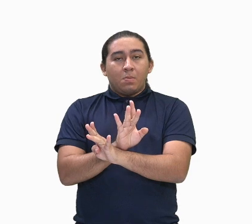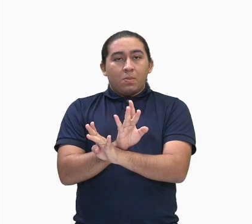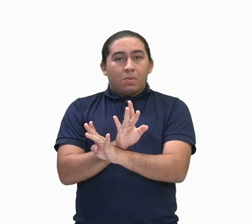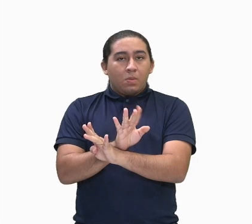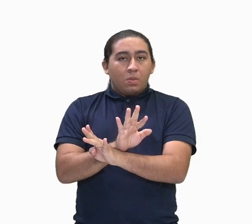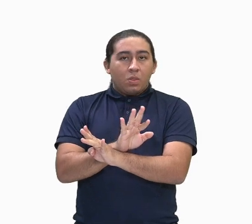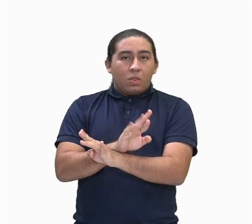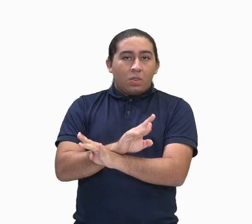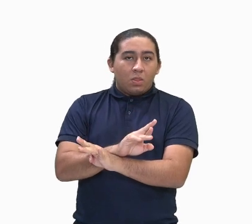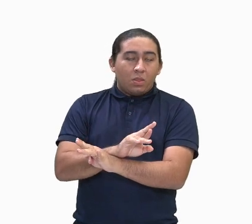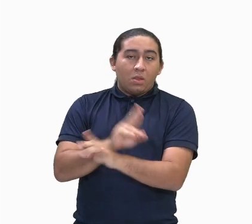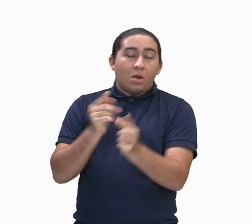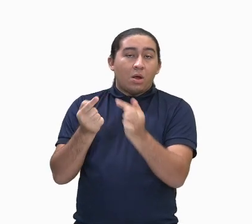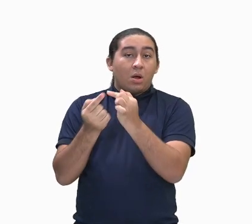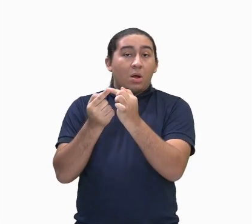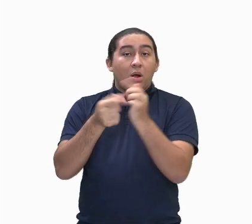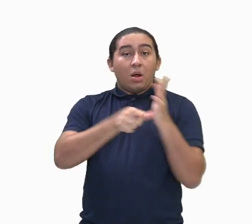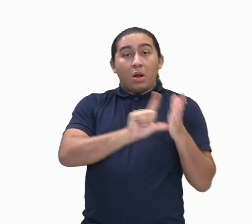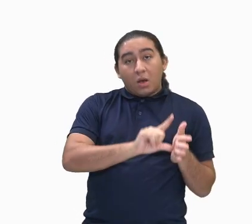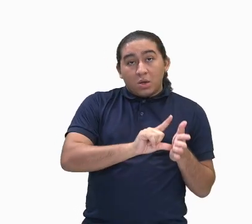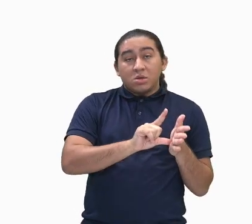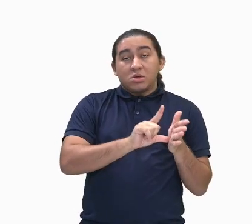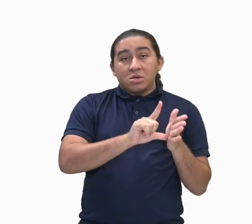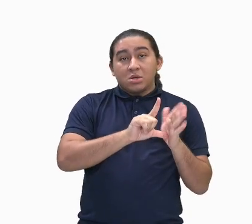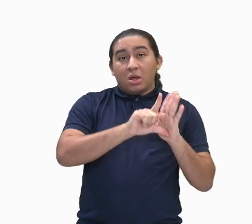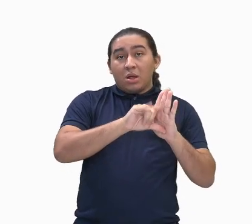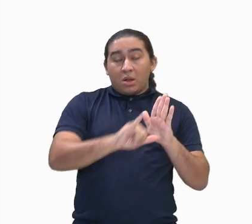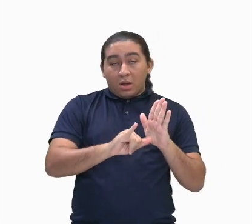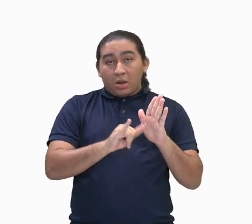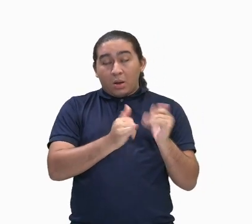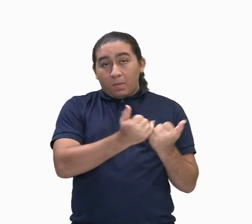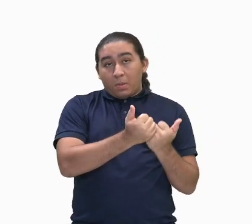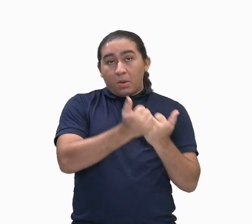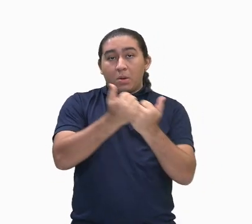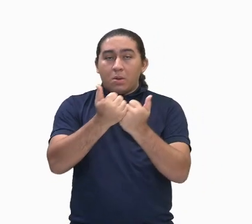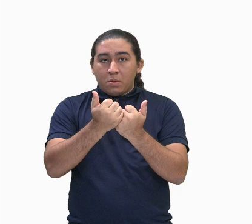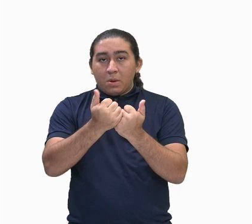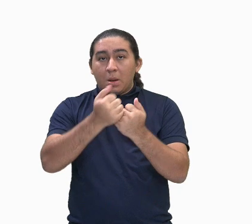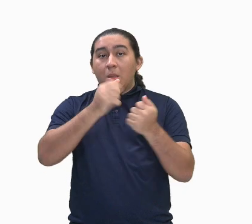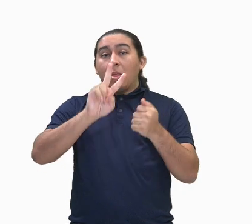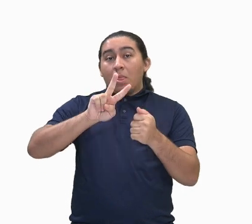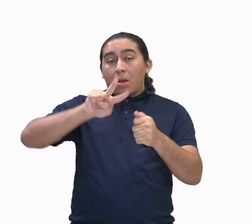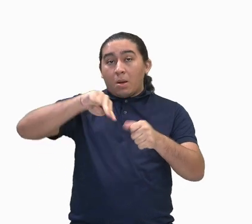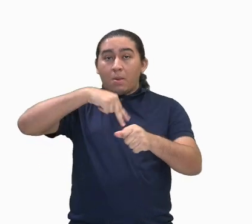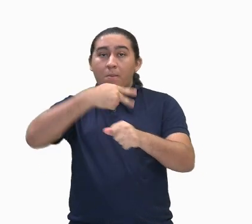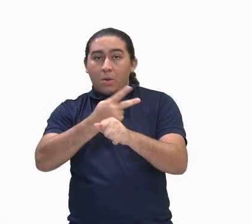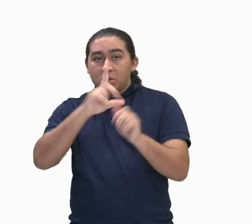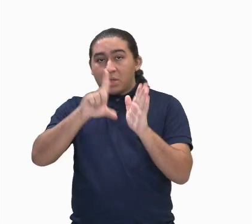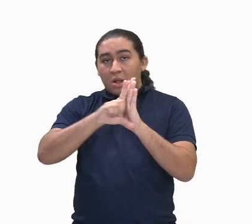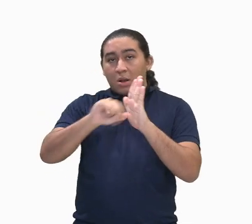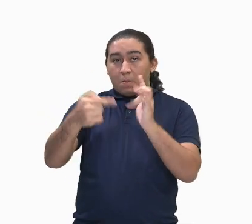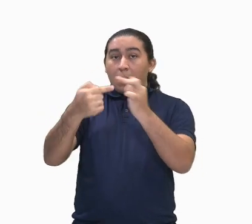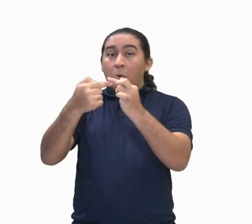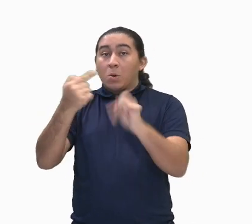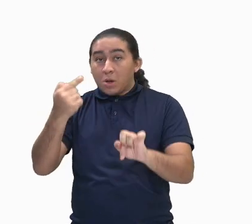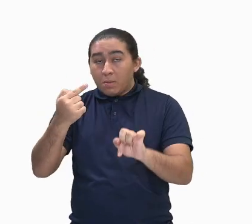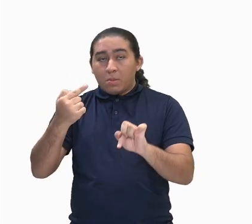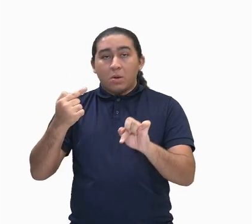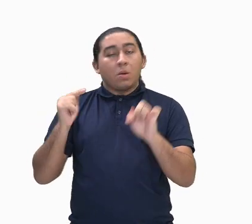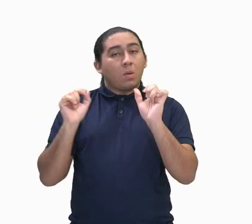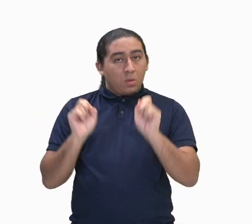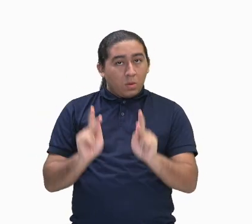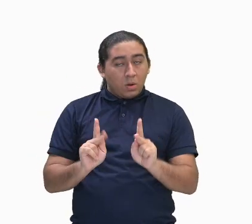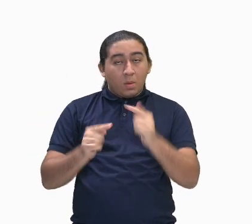legalizada, como acontecia até 13 de maio de 1888. Tá? Então, a escravidão foi abolida,